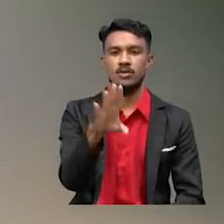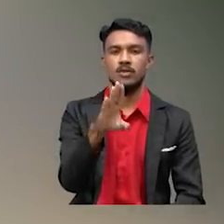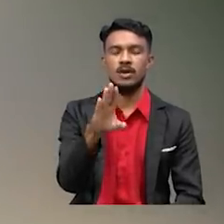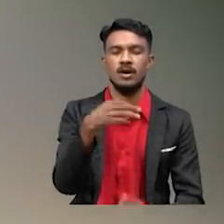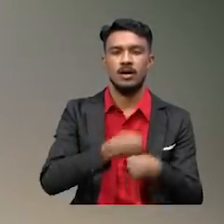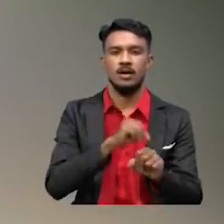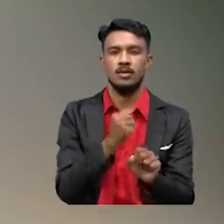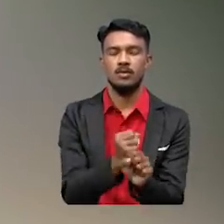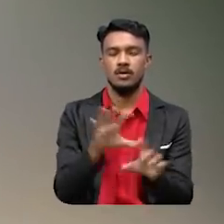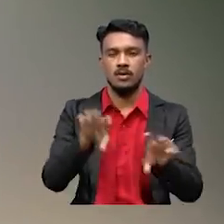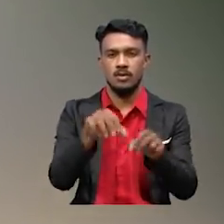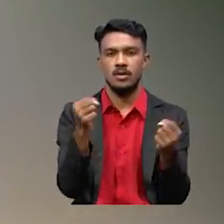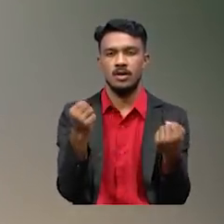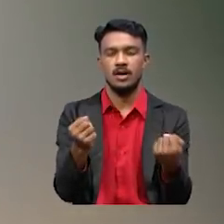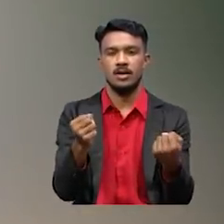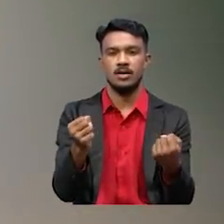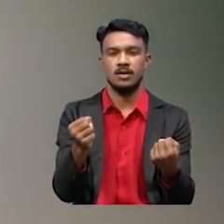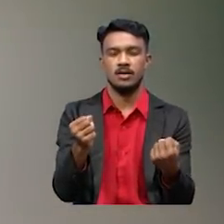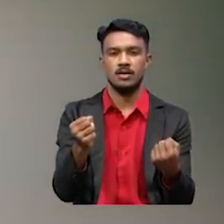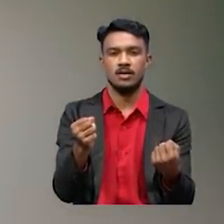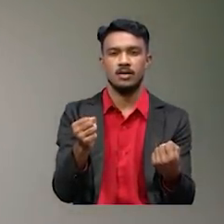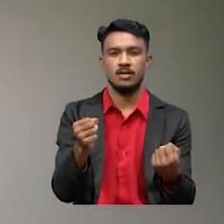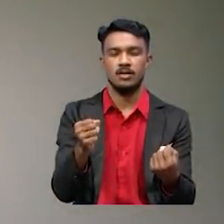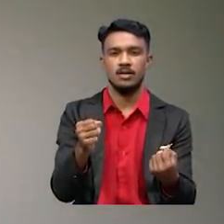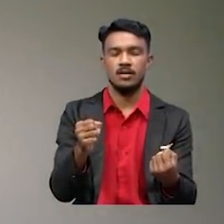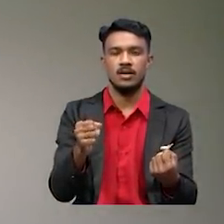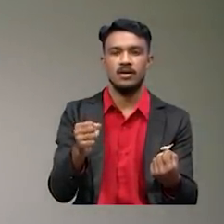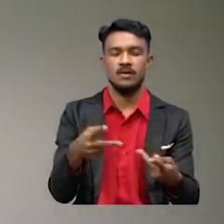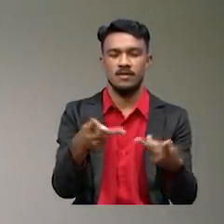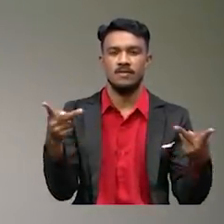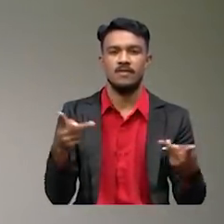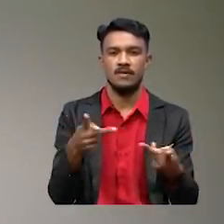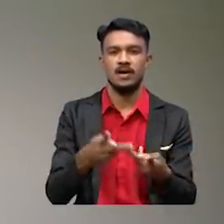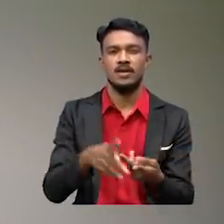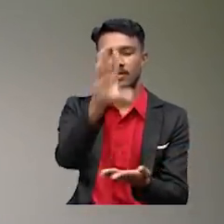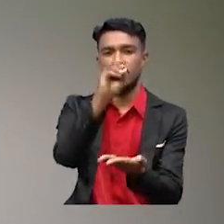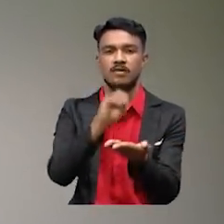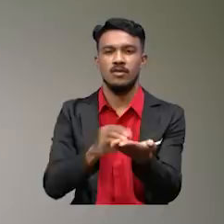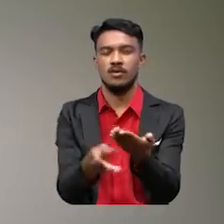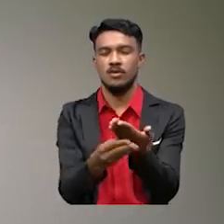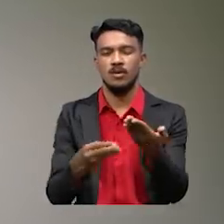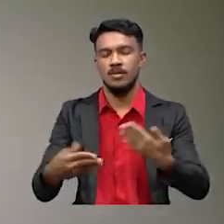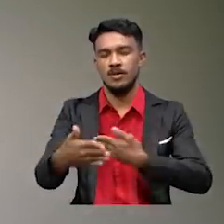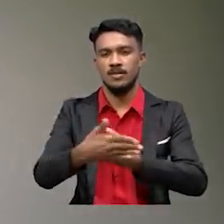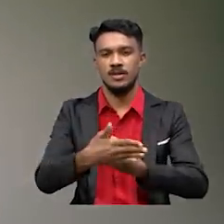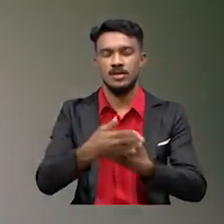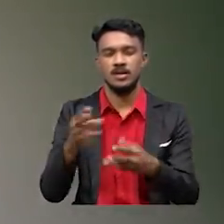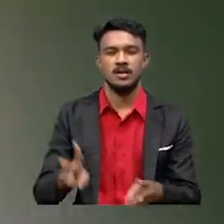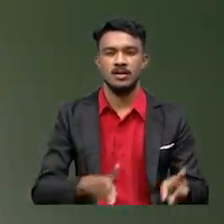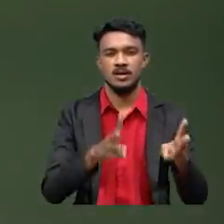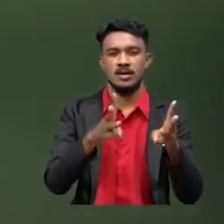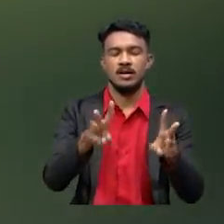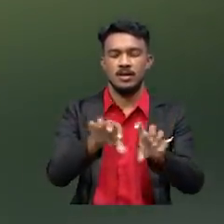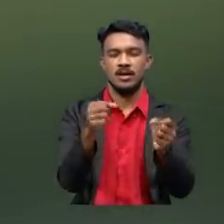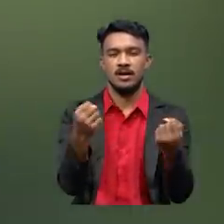be ministro estudiu onde fotocopi fatim de fotocopi onde e elas dela nini ne ticuma onde causa ne tamba boat ne